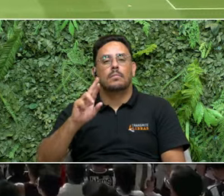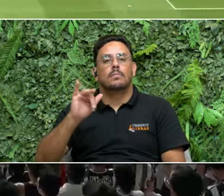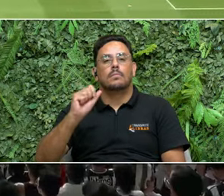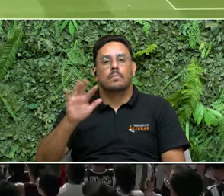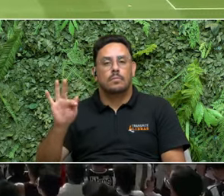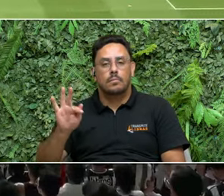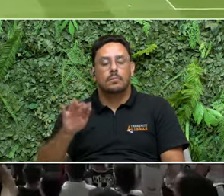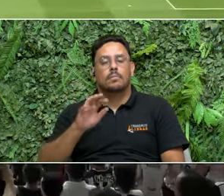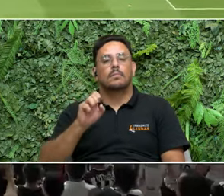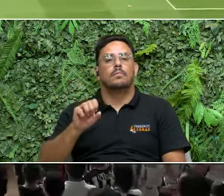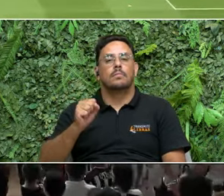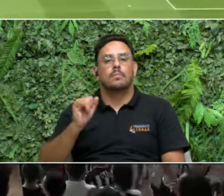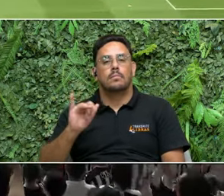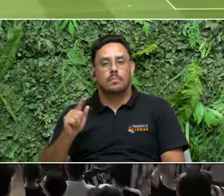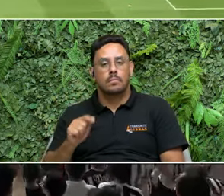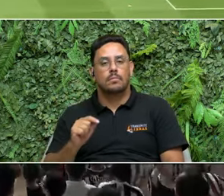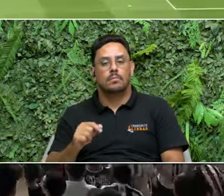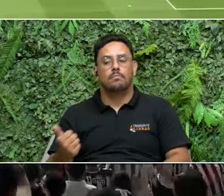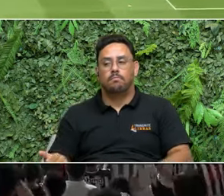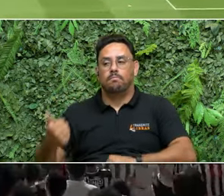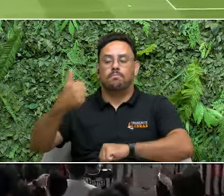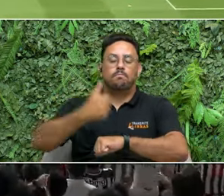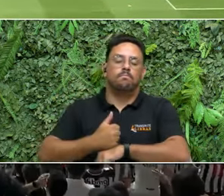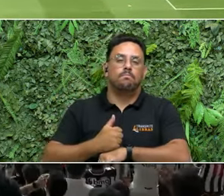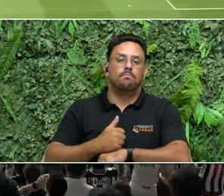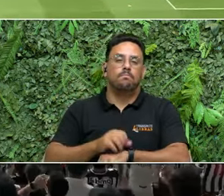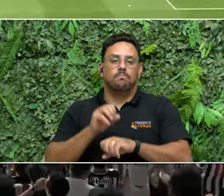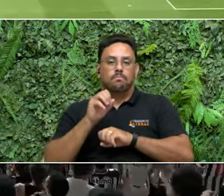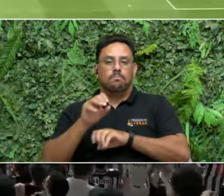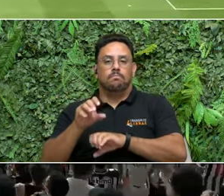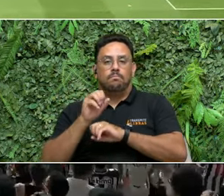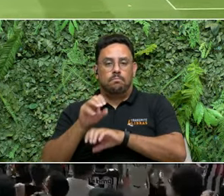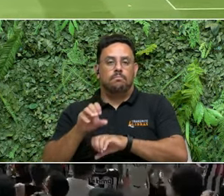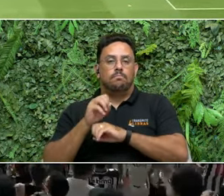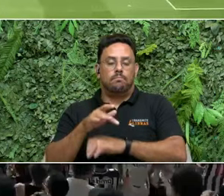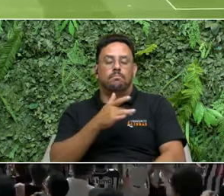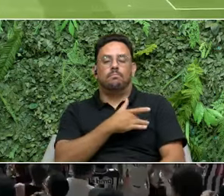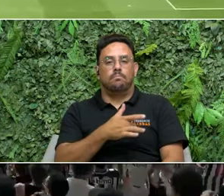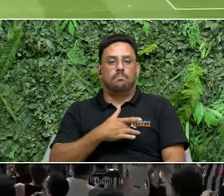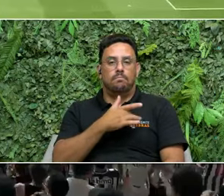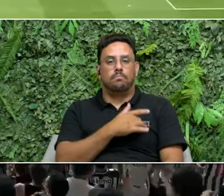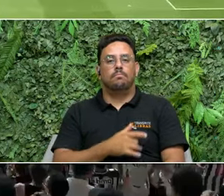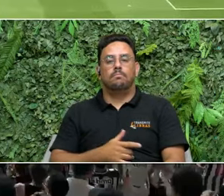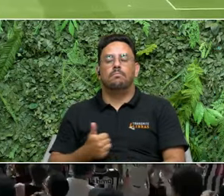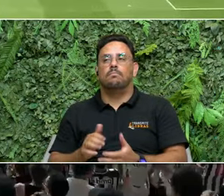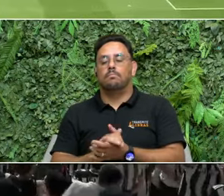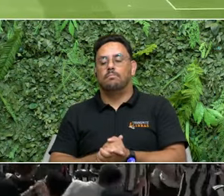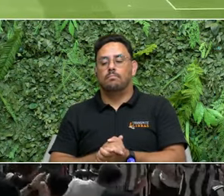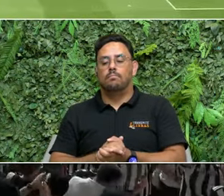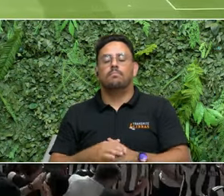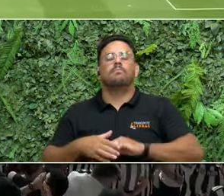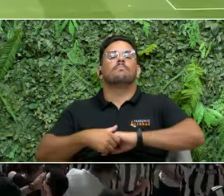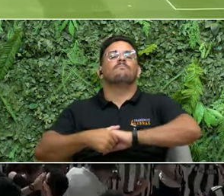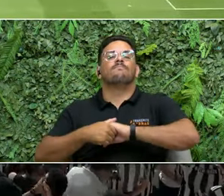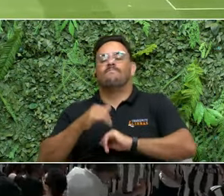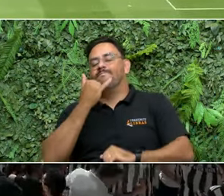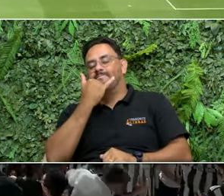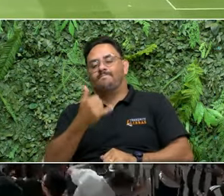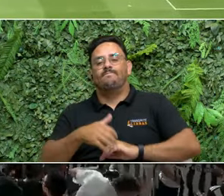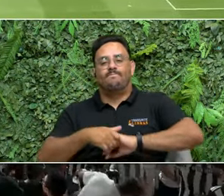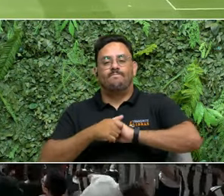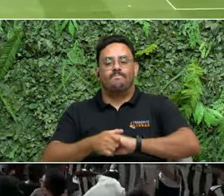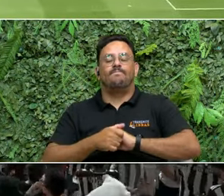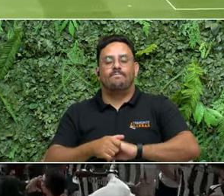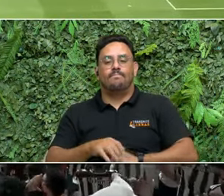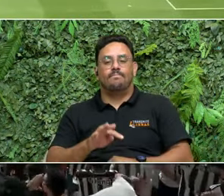Elias e Rafa Sila os suplentes do técnico foi tava cumprimentando aqui o árbitro da